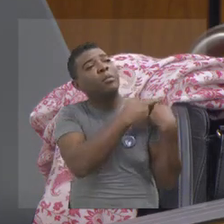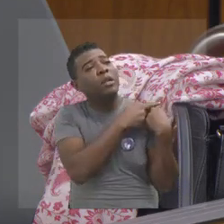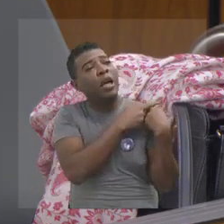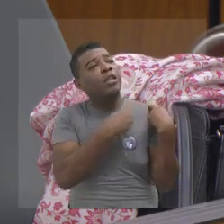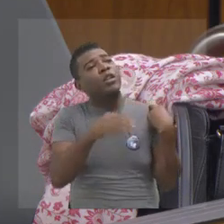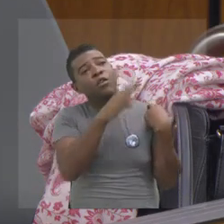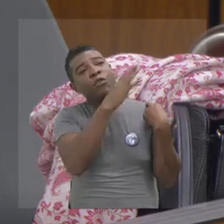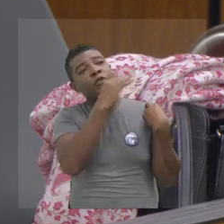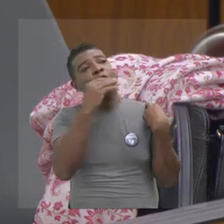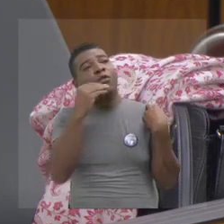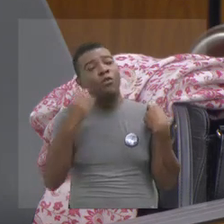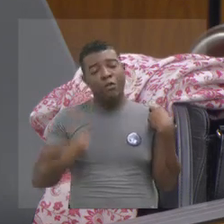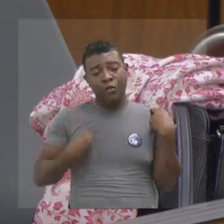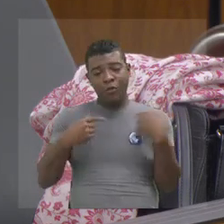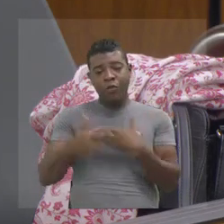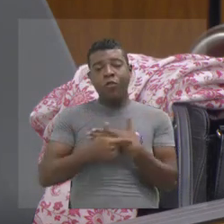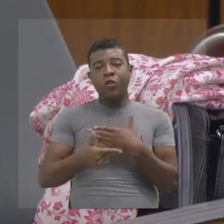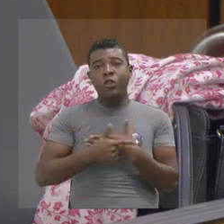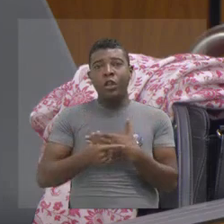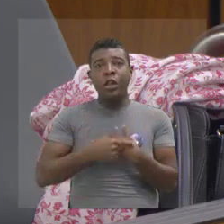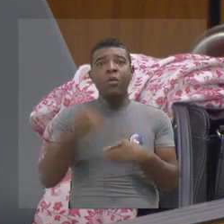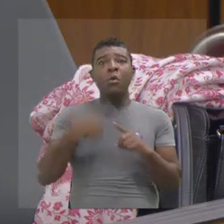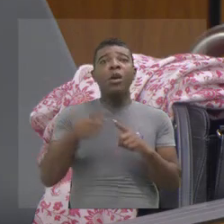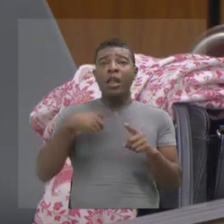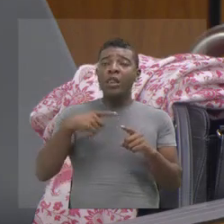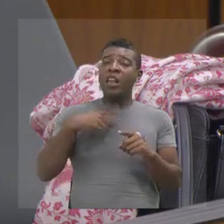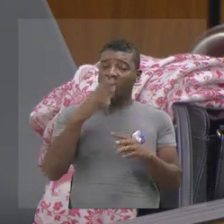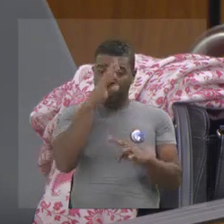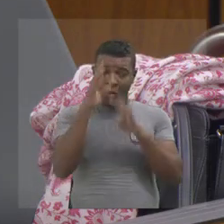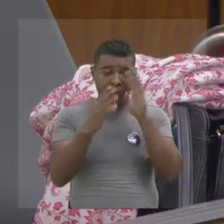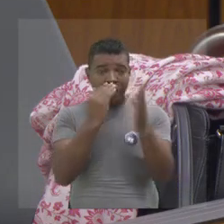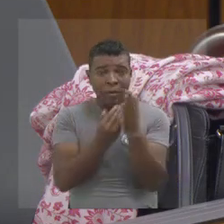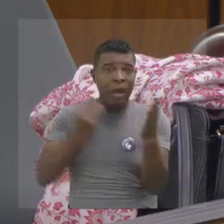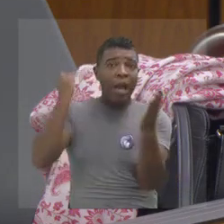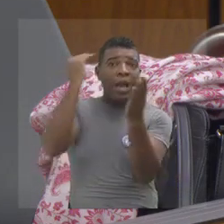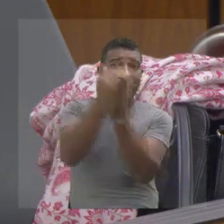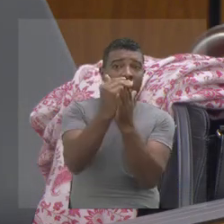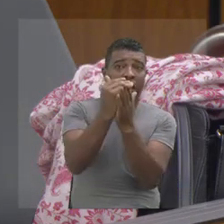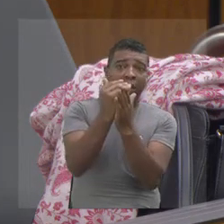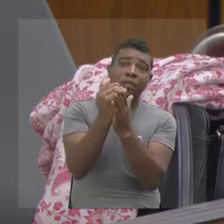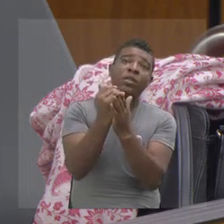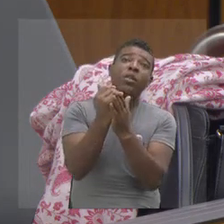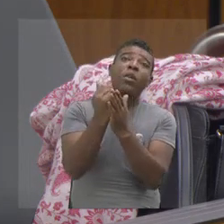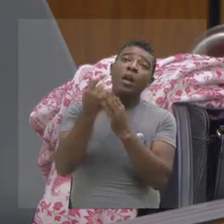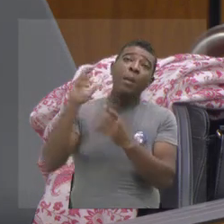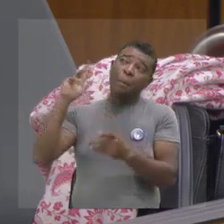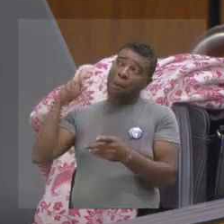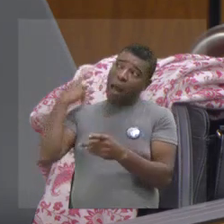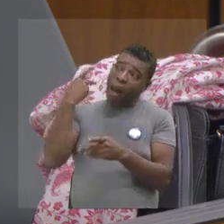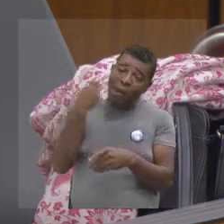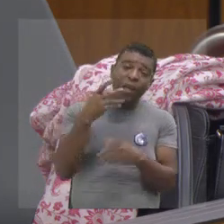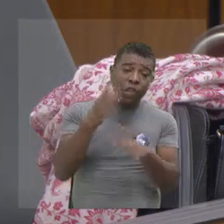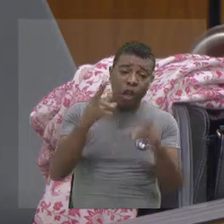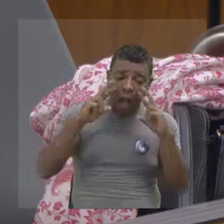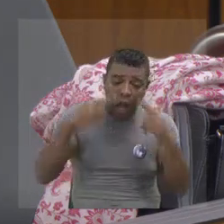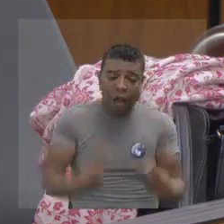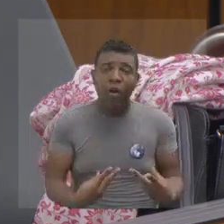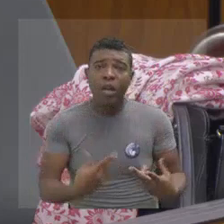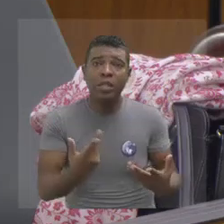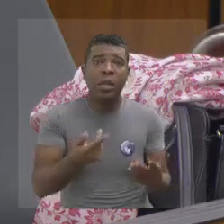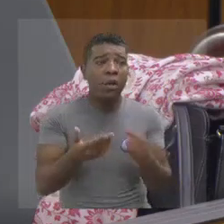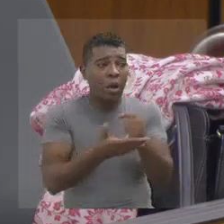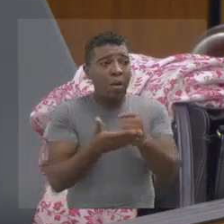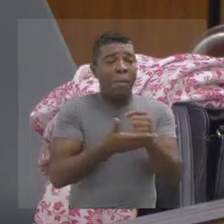militares envolvidos tendo em vista que houve excesso e e foi reconhecida esse acesso até por parlamentares da base governista